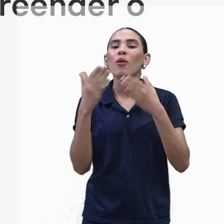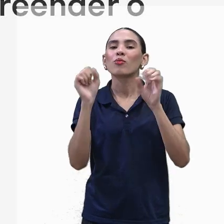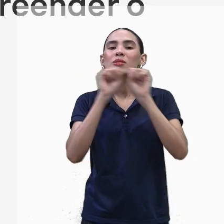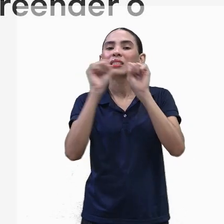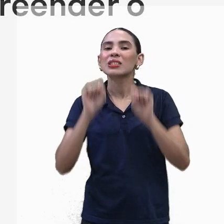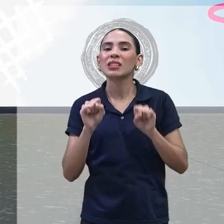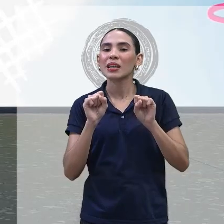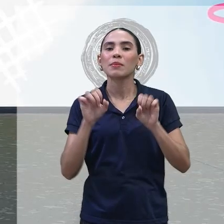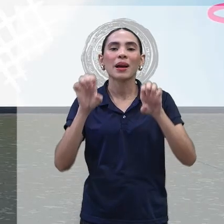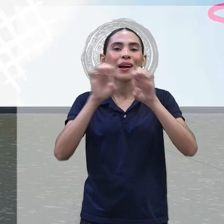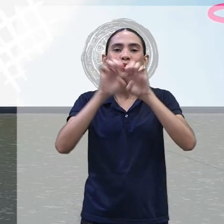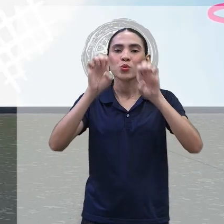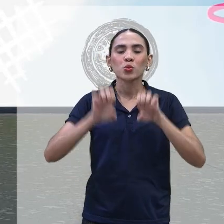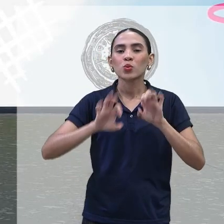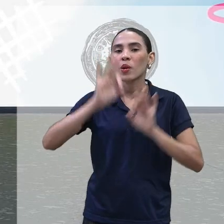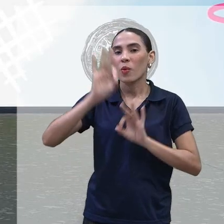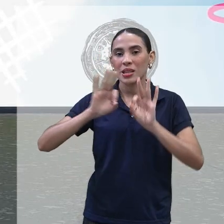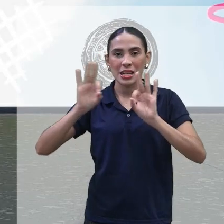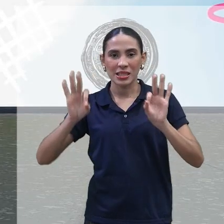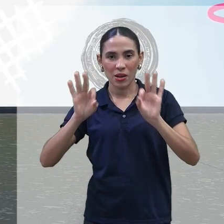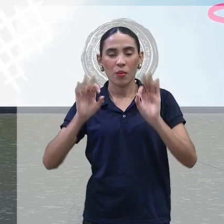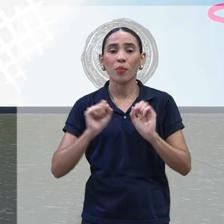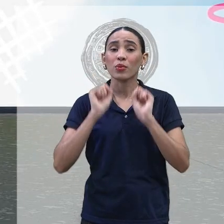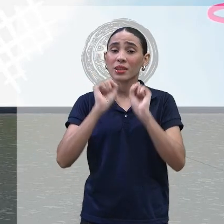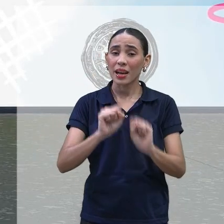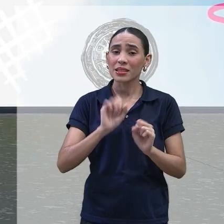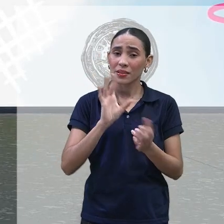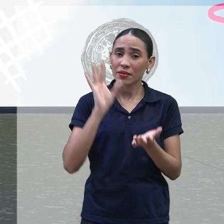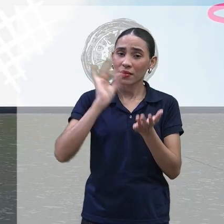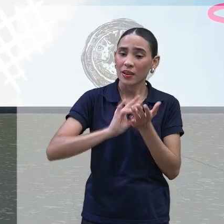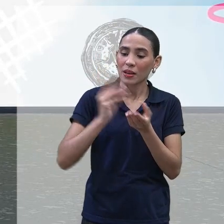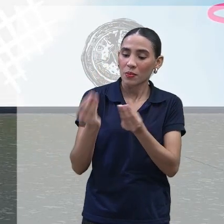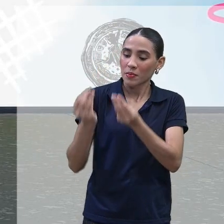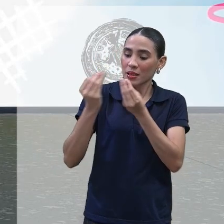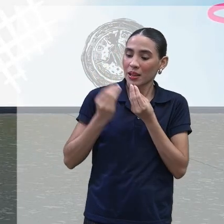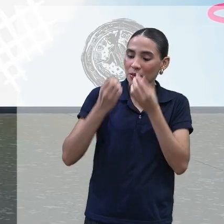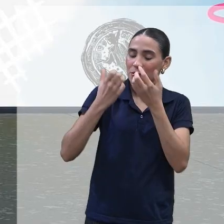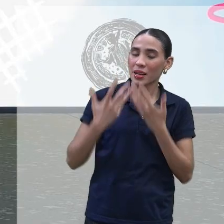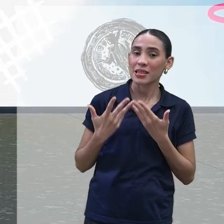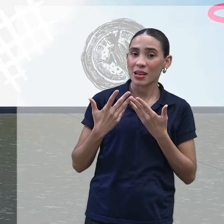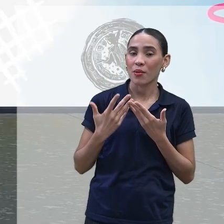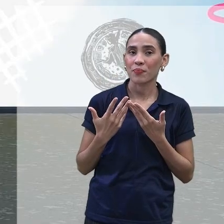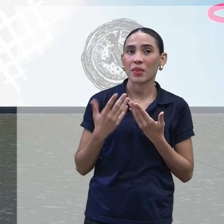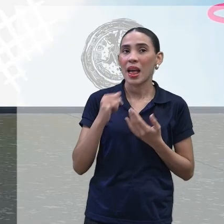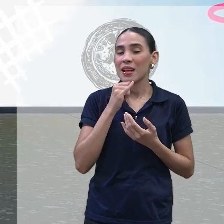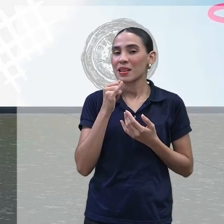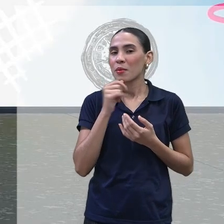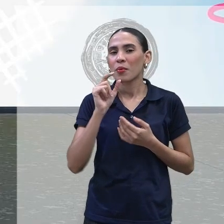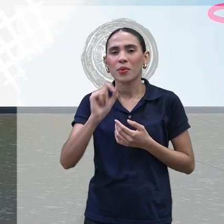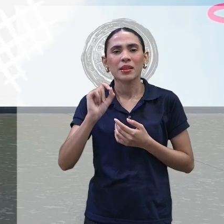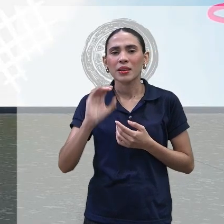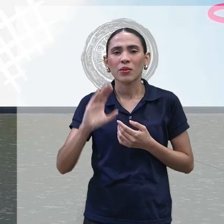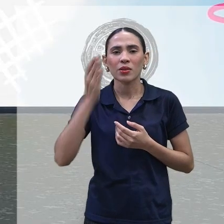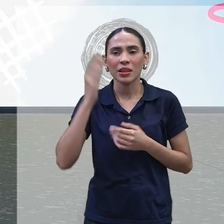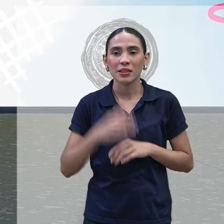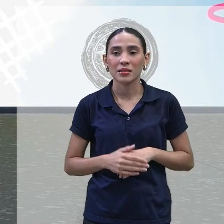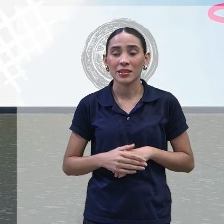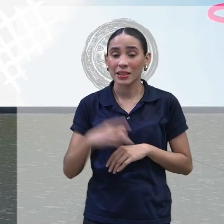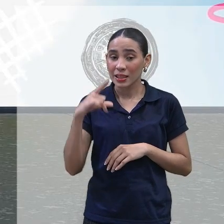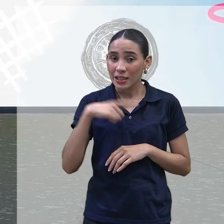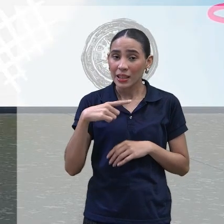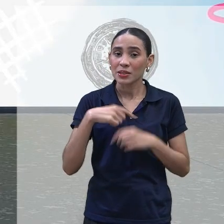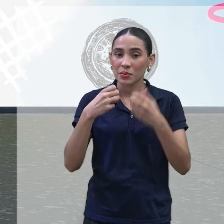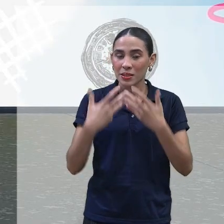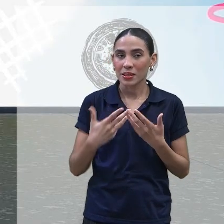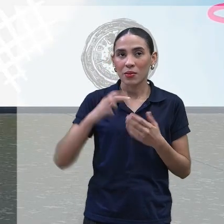mais organizada, né? Que pudesse realmente me dar uma explicação. Por que acontece isso? Né? Tem uma